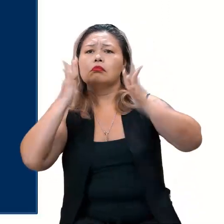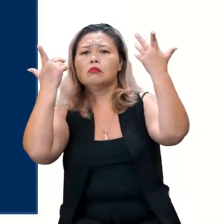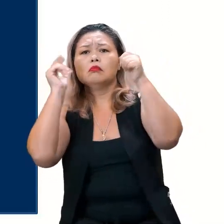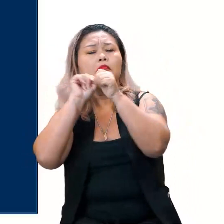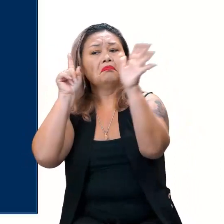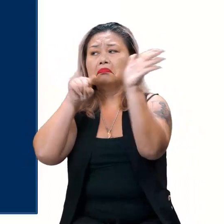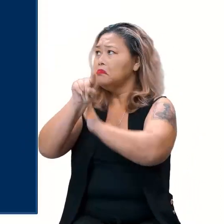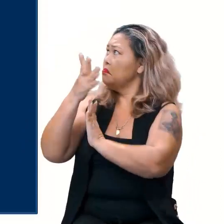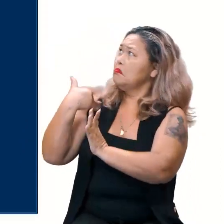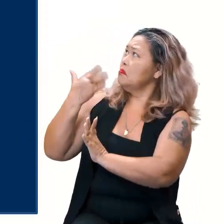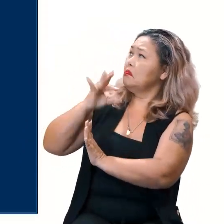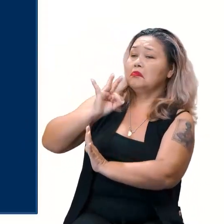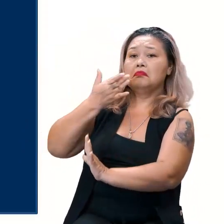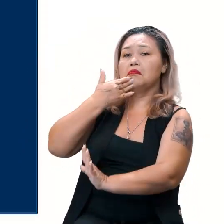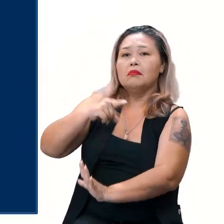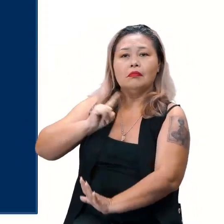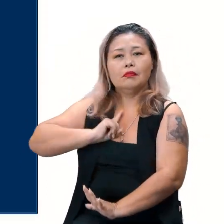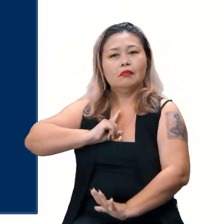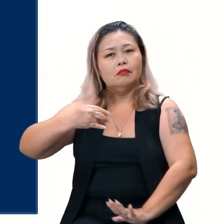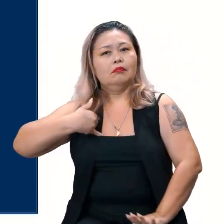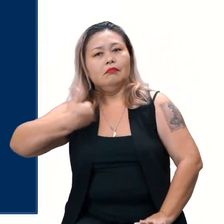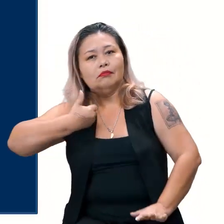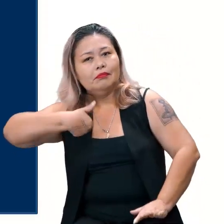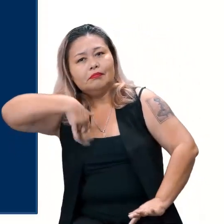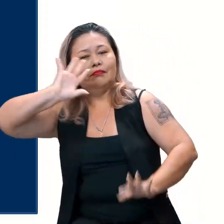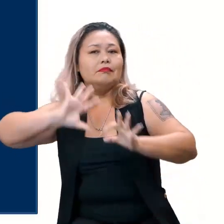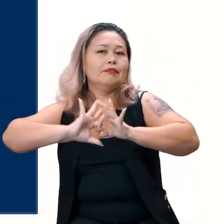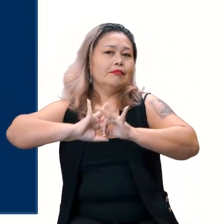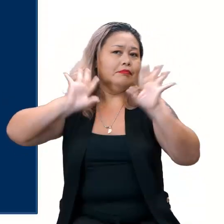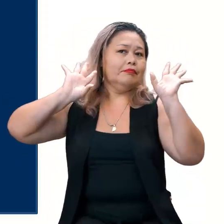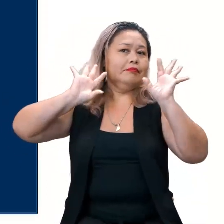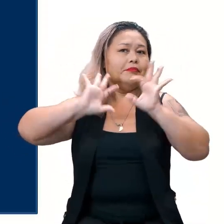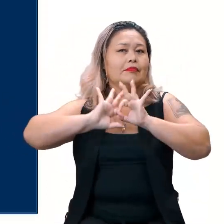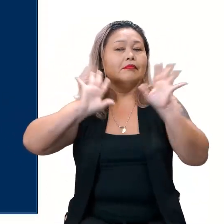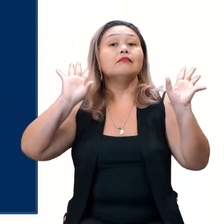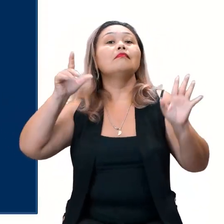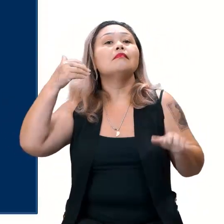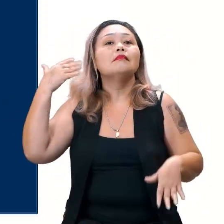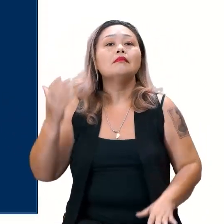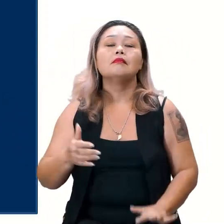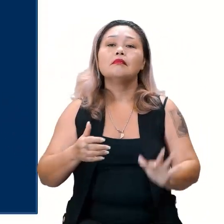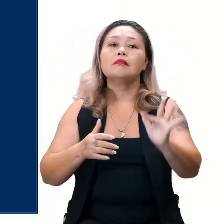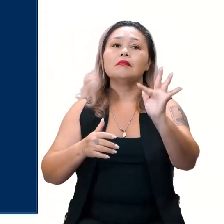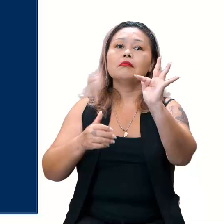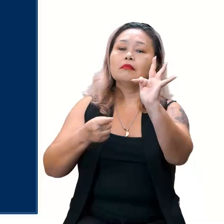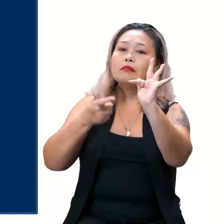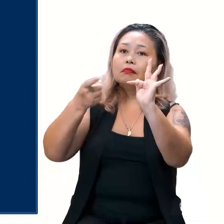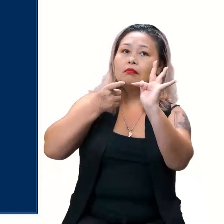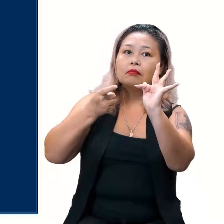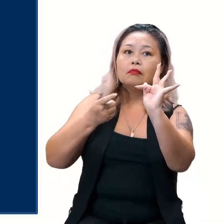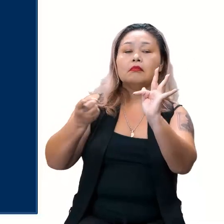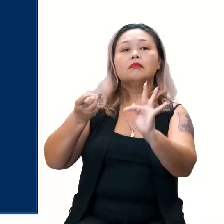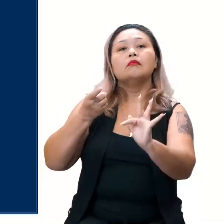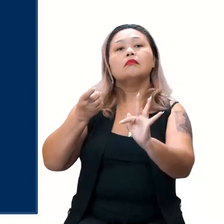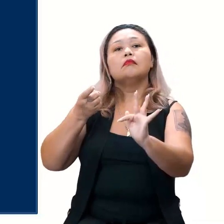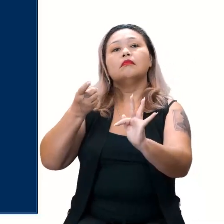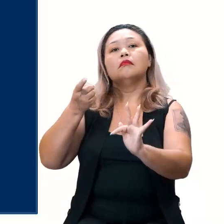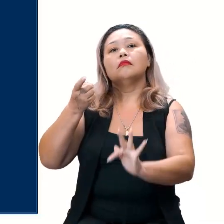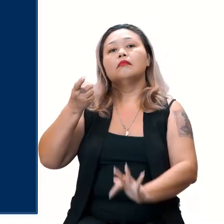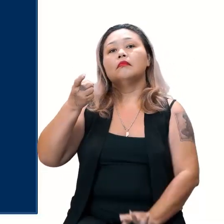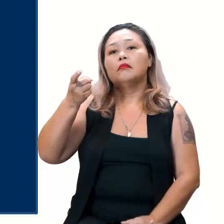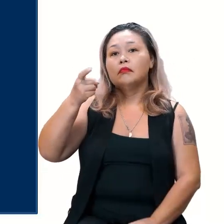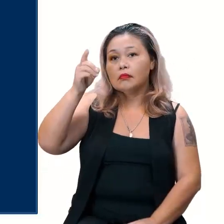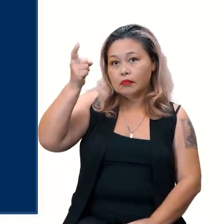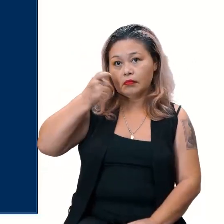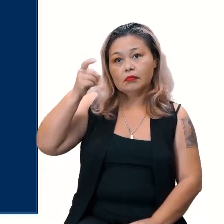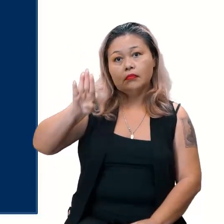Já está maior de idade, já está independente. É quem? É o AX? É o F de X? É o X? É